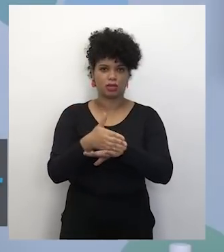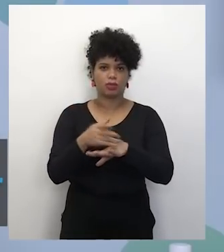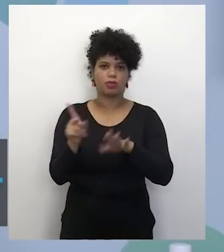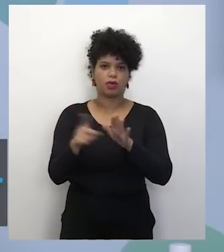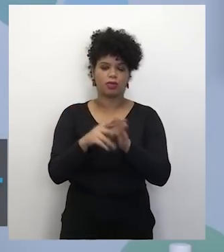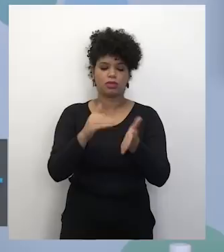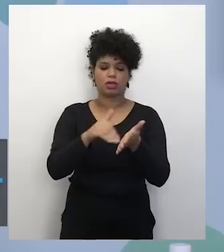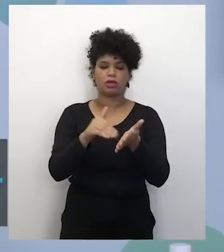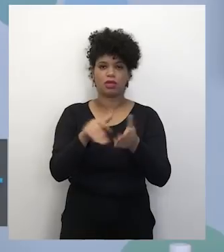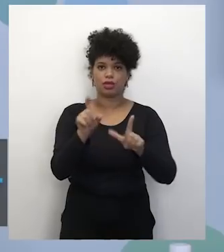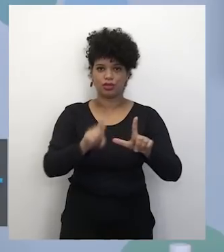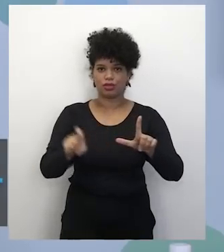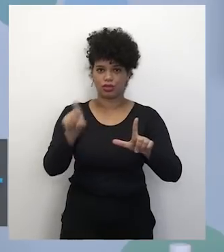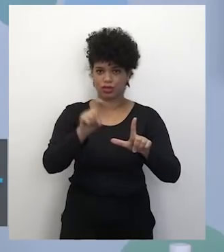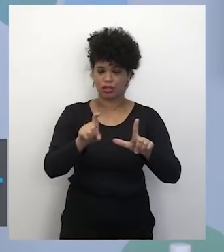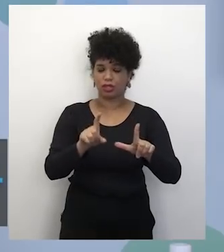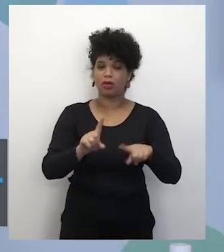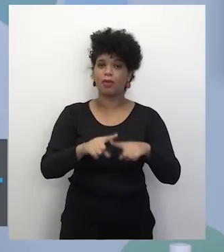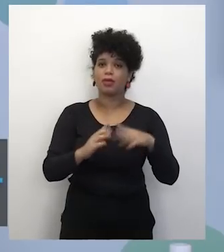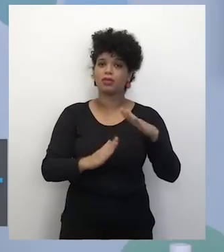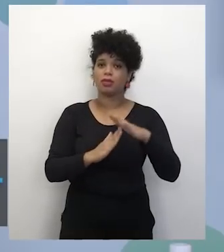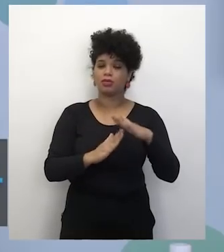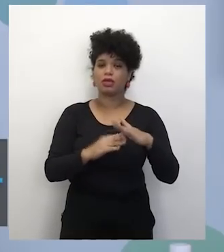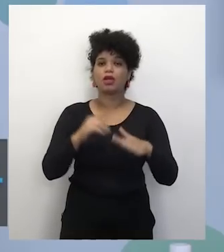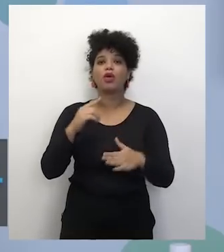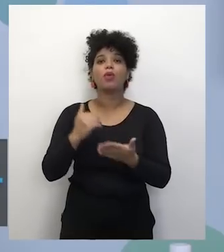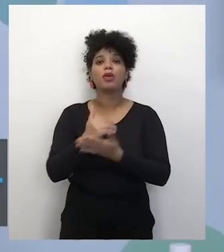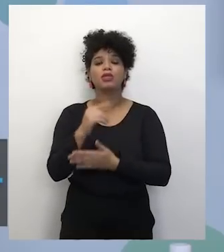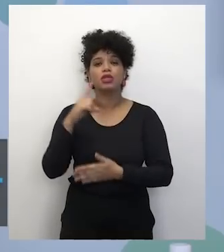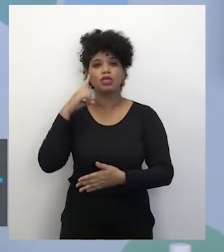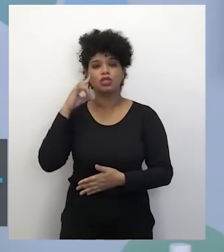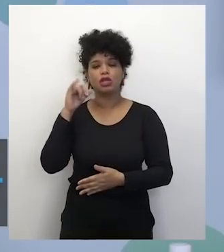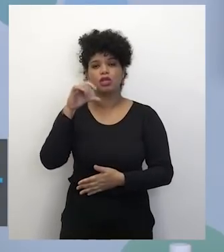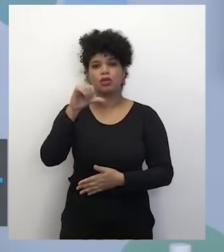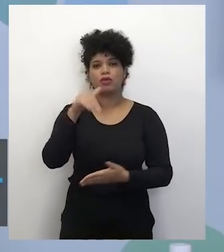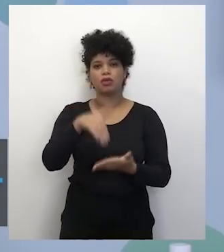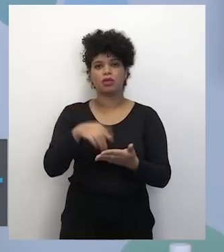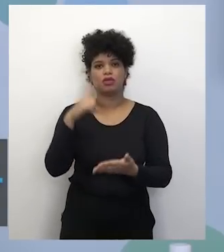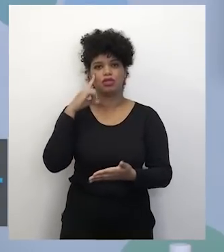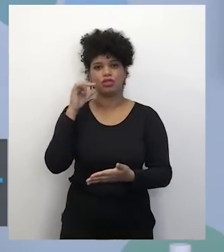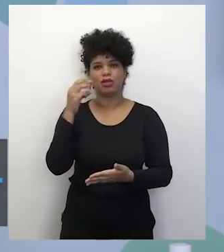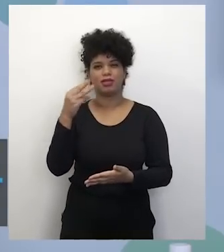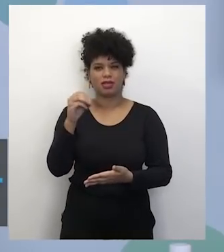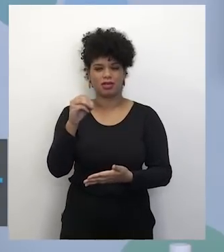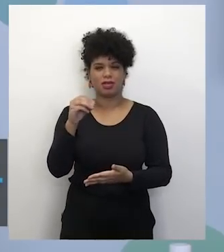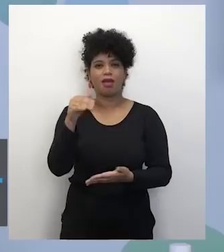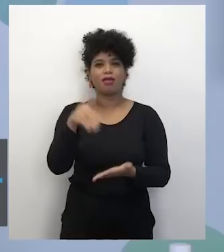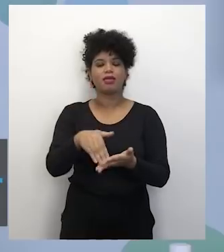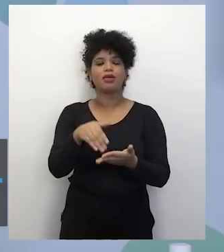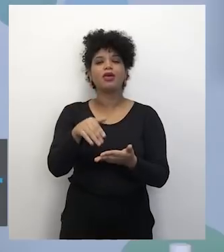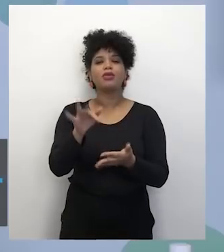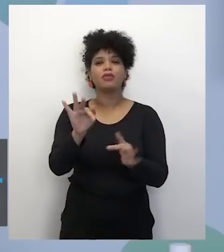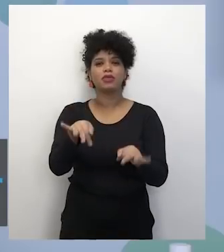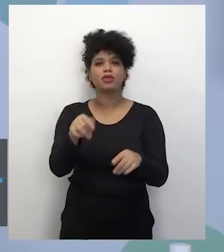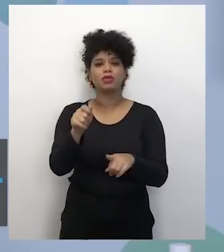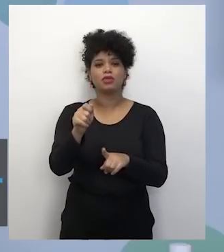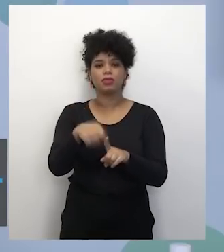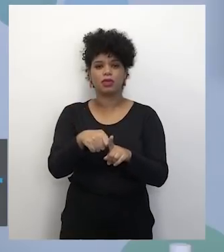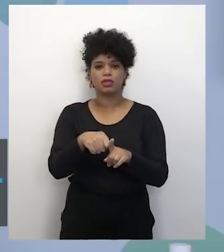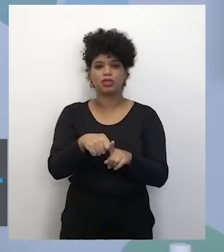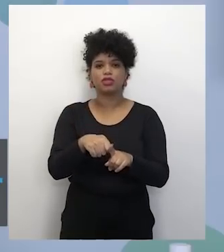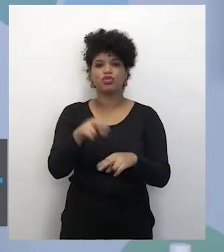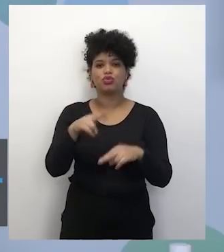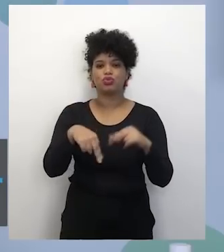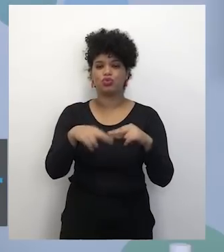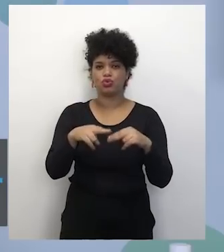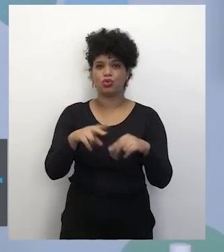Secretaria Digital, e o prazo é do dia 9 ao dia 30, é até o final do mês de junho, e na próxima